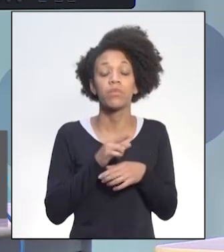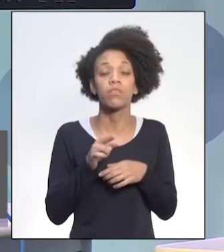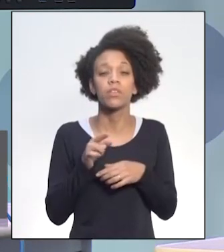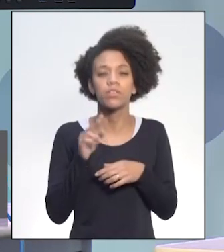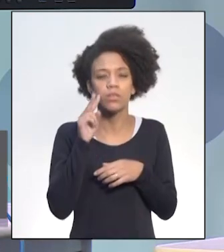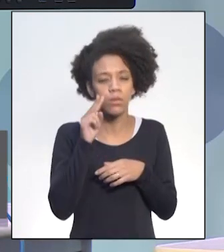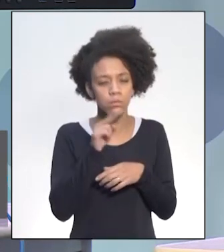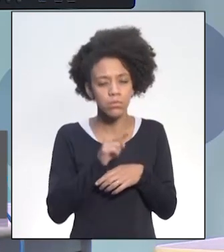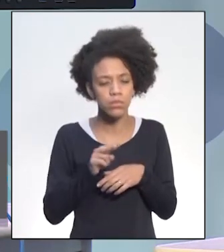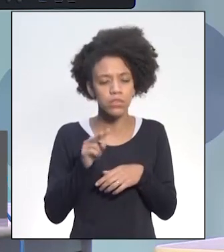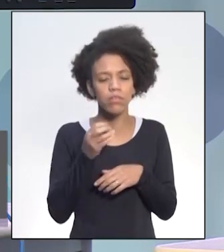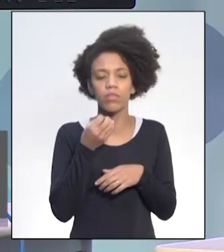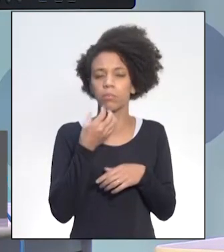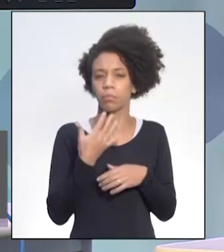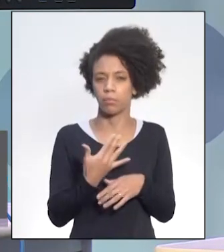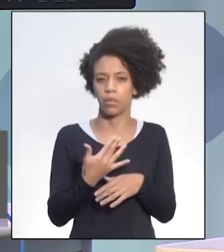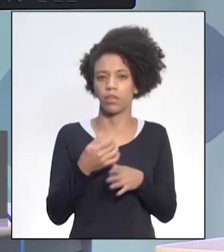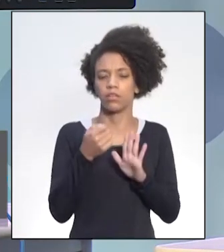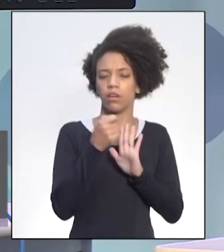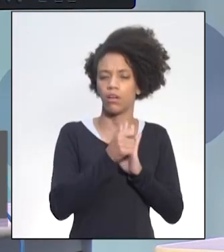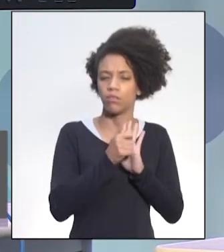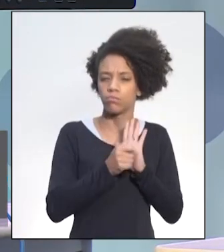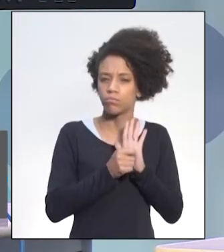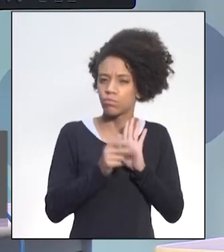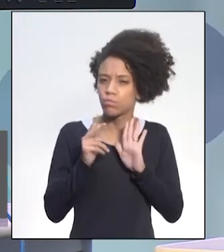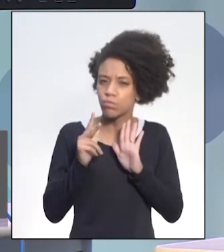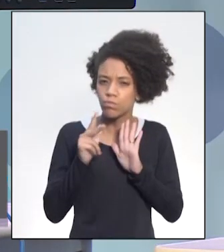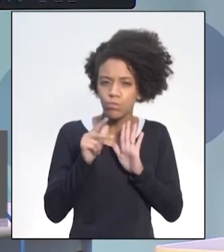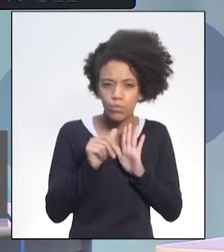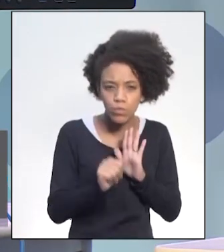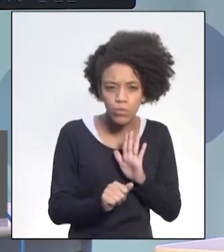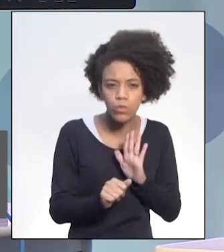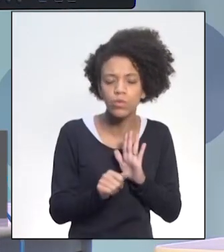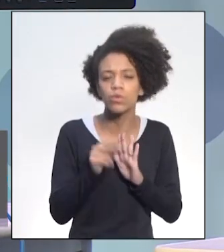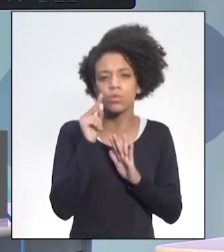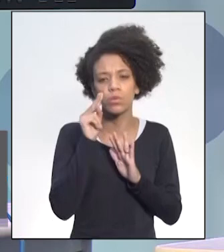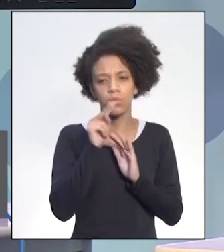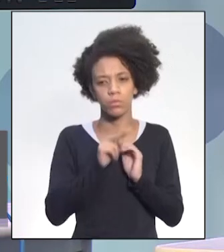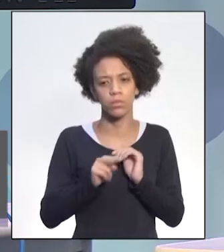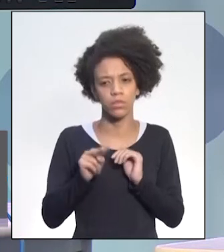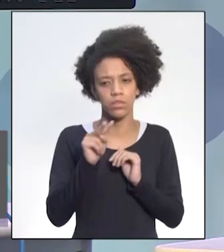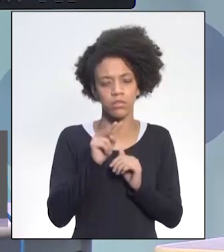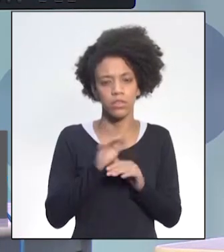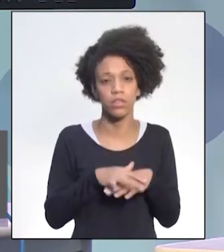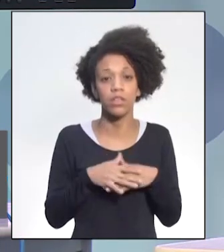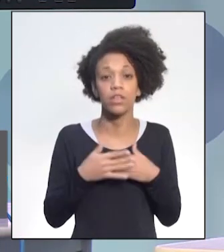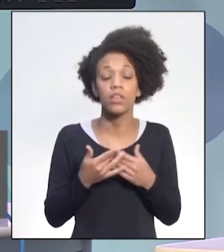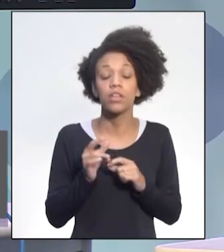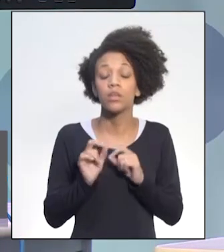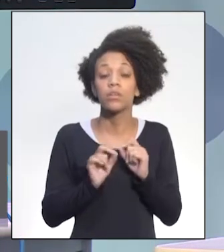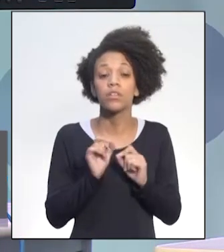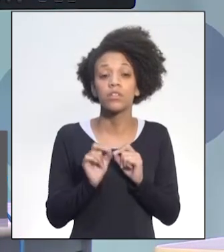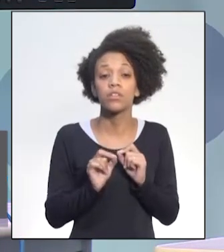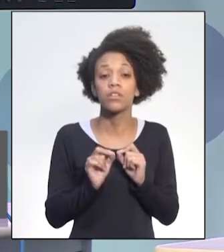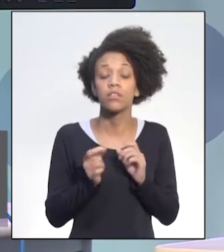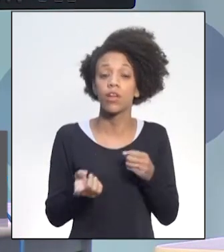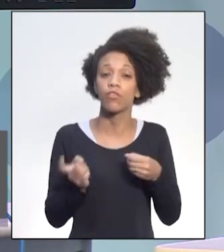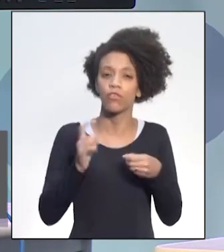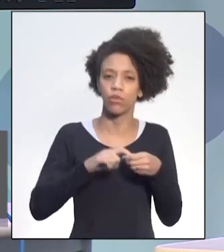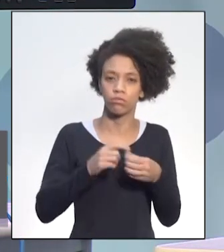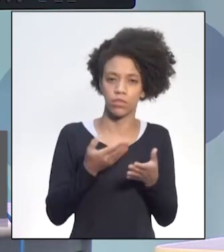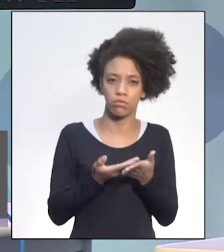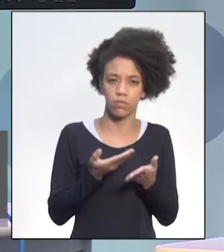observem bem esse experimento, anotem tudo que vocês observarem nele, que na retomada dessa aula nós